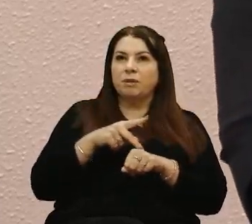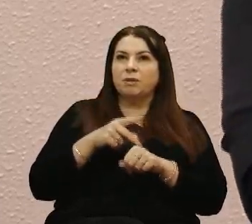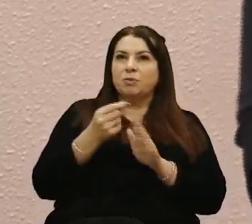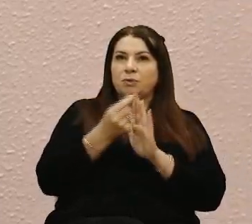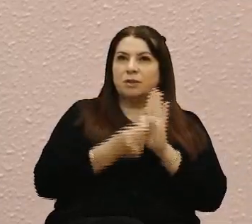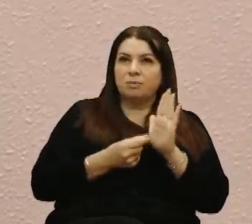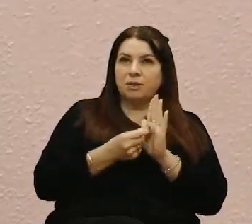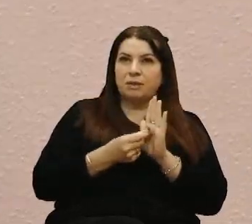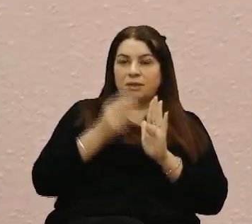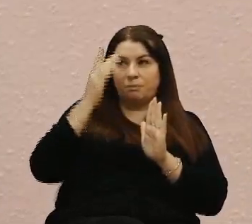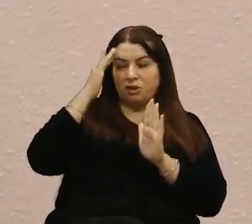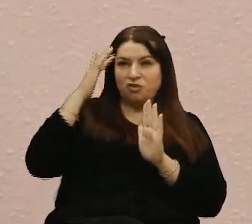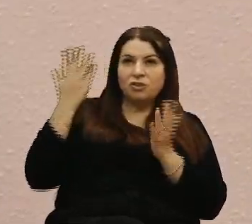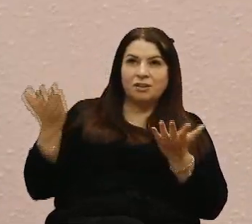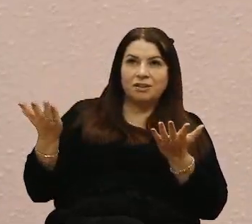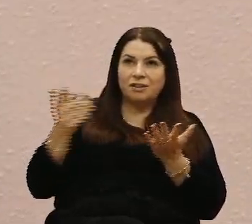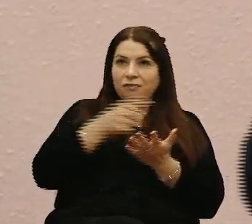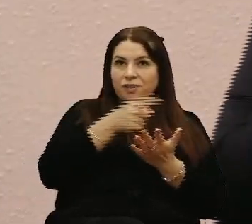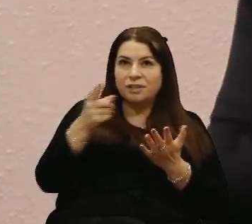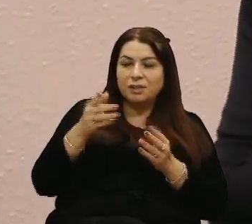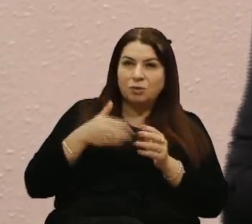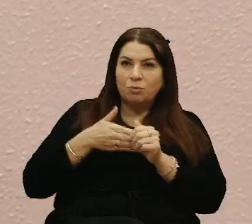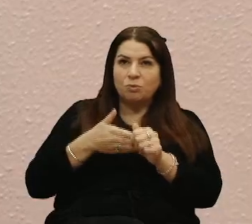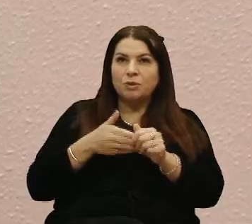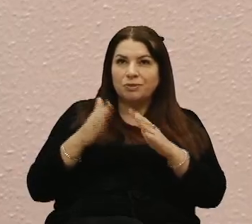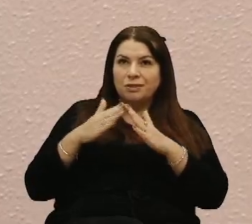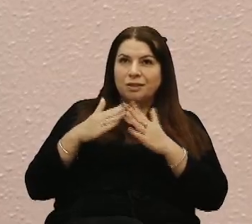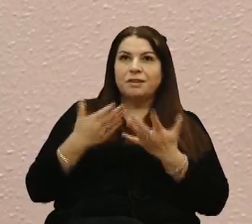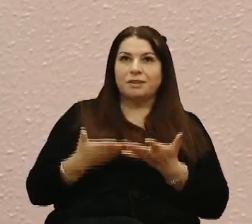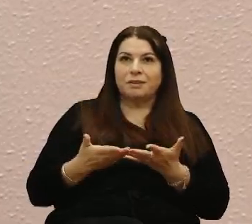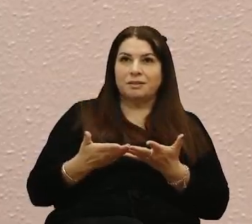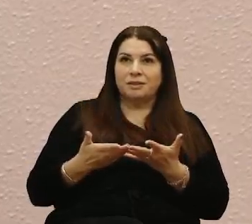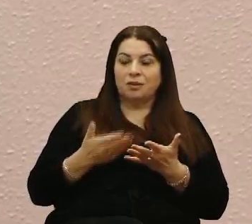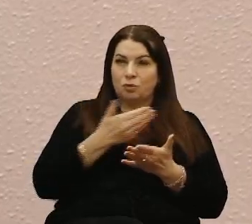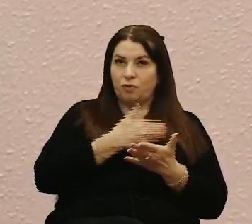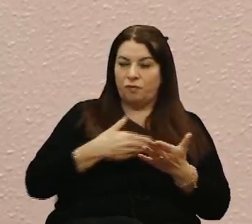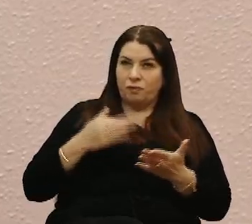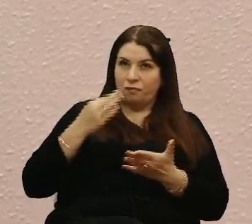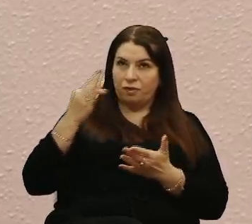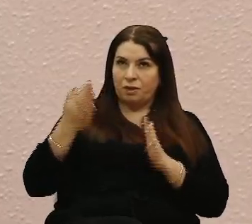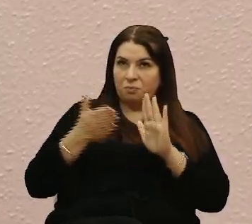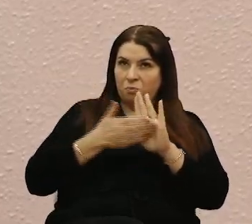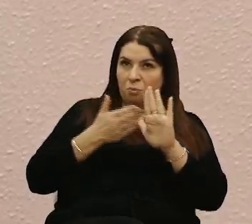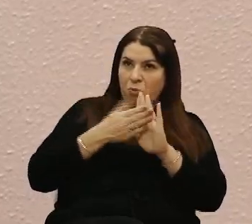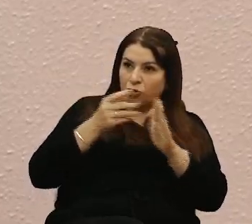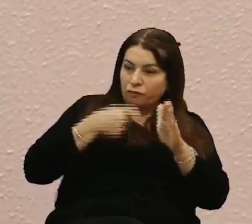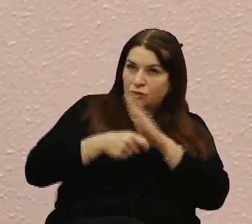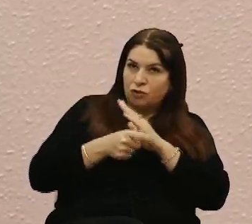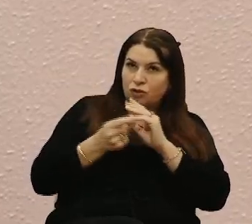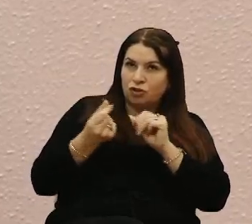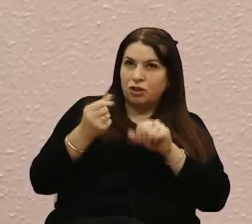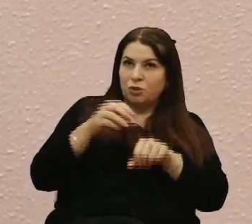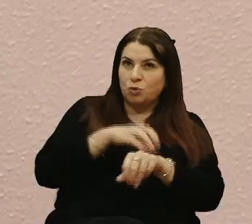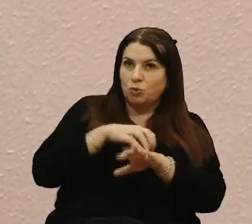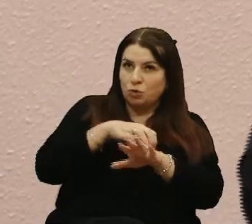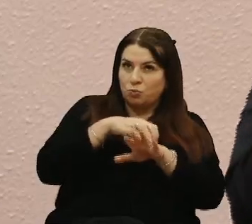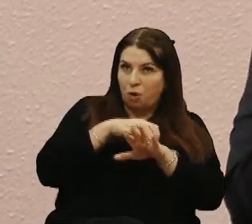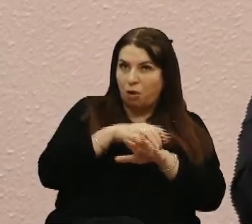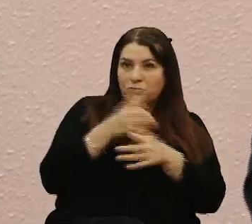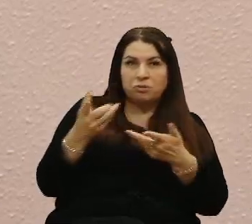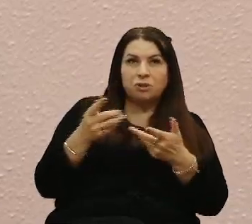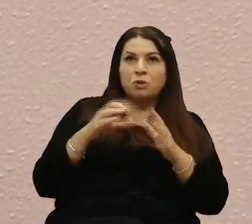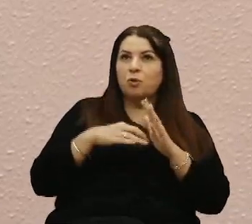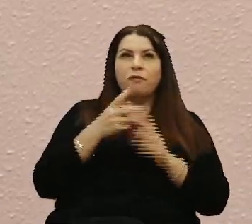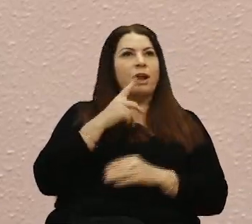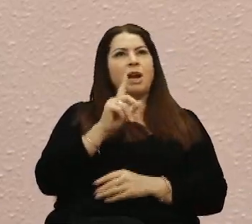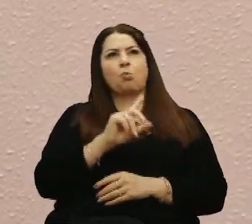orçamento. Imagina só, você que está nos acompanhando de casa, o governo federal propondo investir dinheiro no transporte e o Congresso dizer